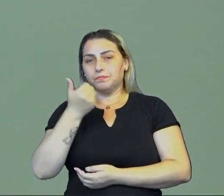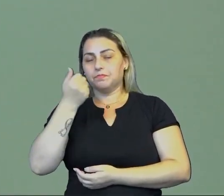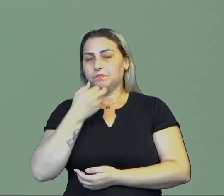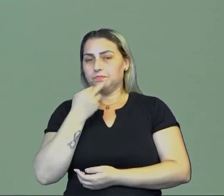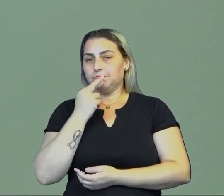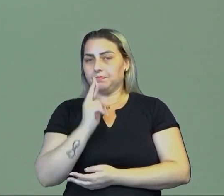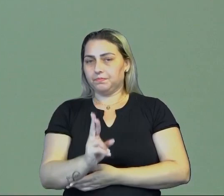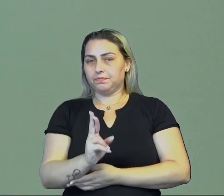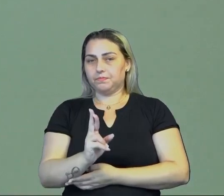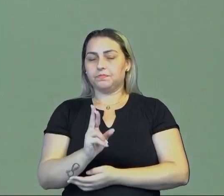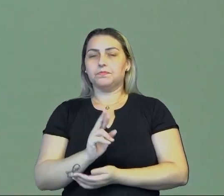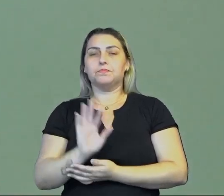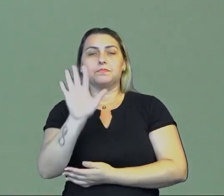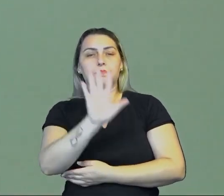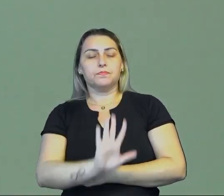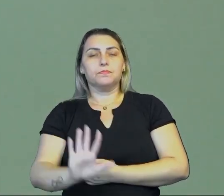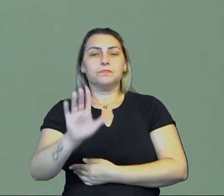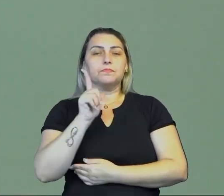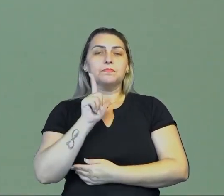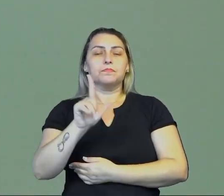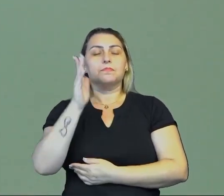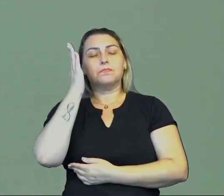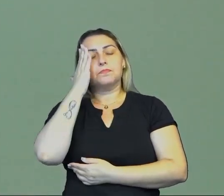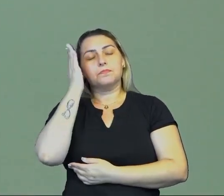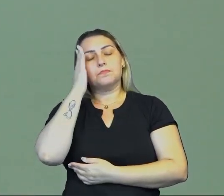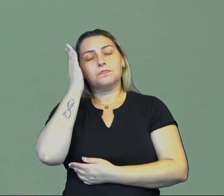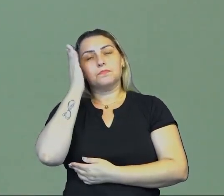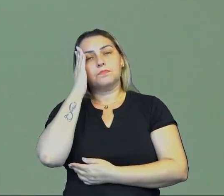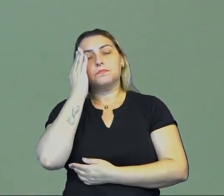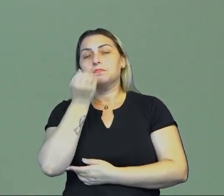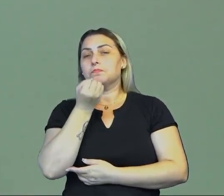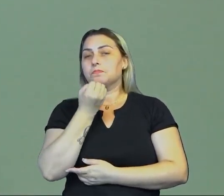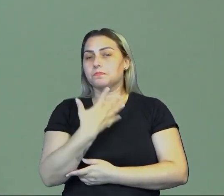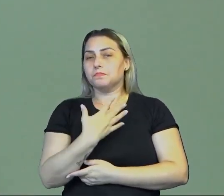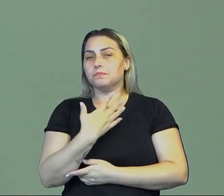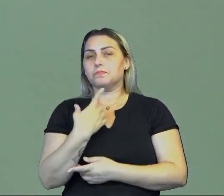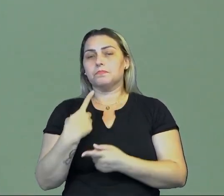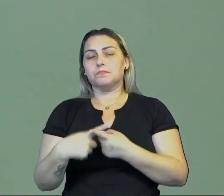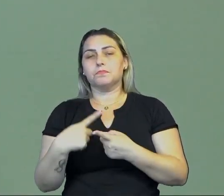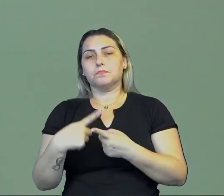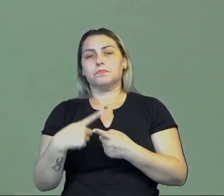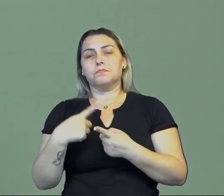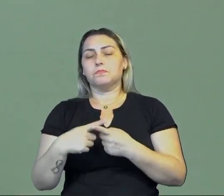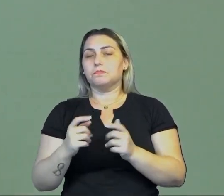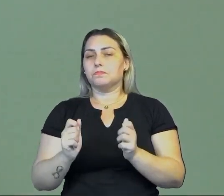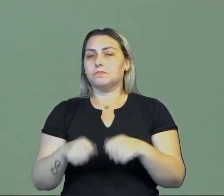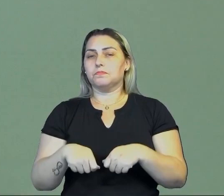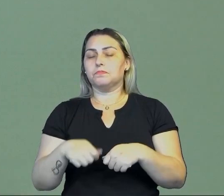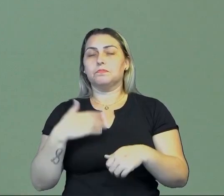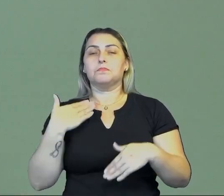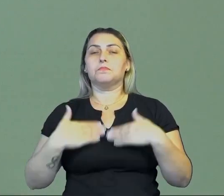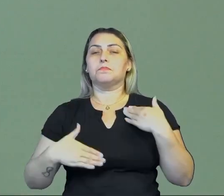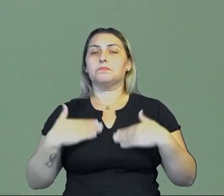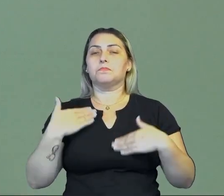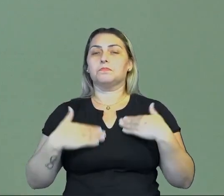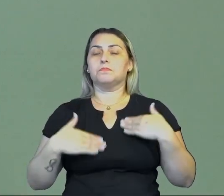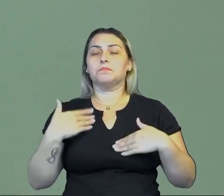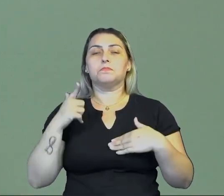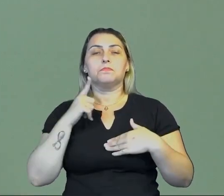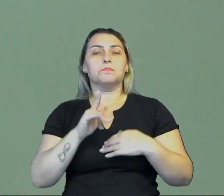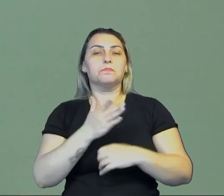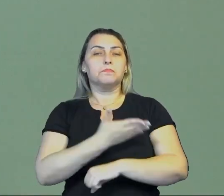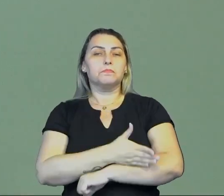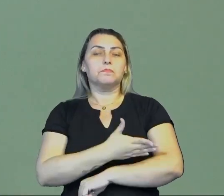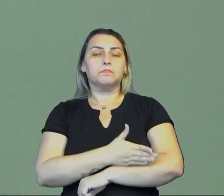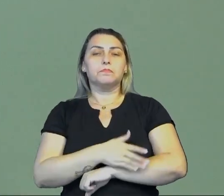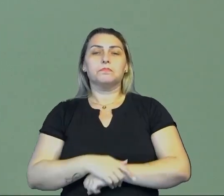resultados então de forma geral a gente consegue compreender os benefícios até porque a gente acaba trabalhando com a capacidade física capacidade física aquilo que a gente consegue